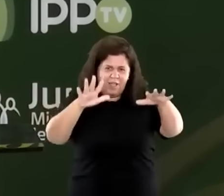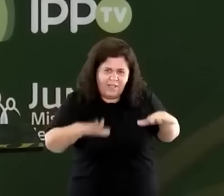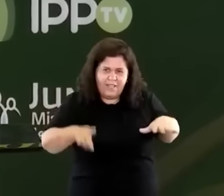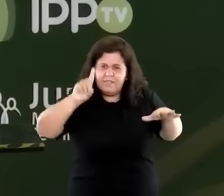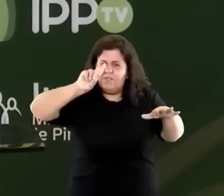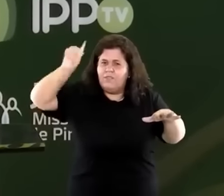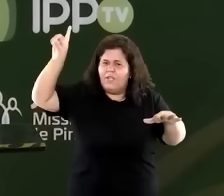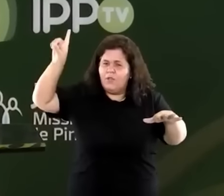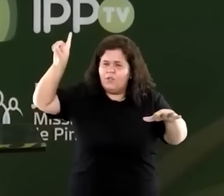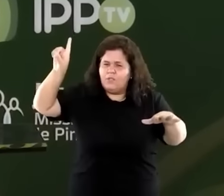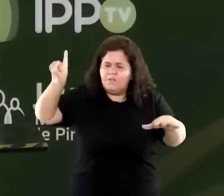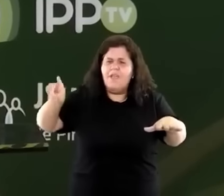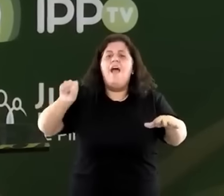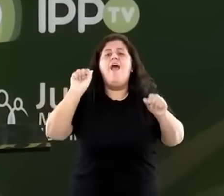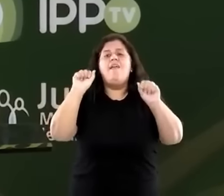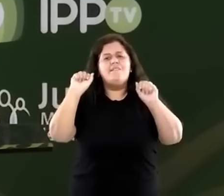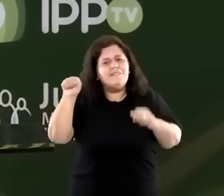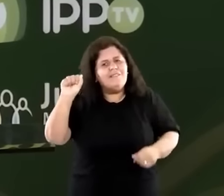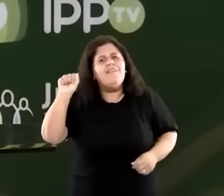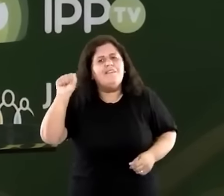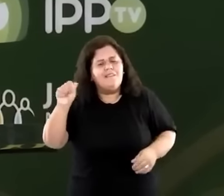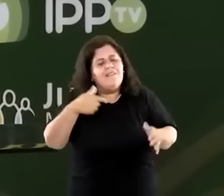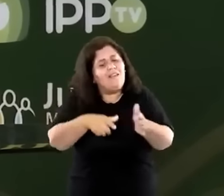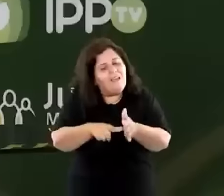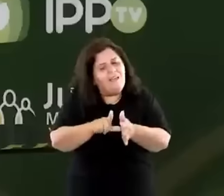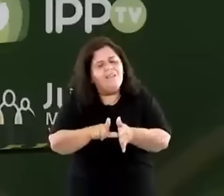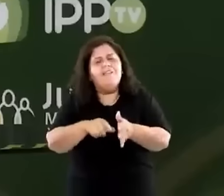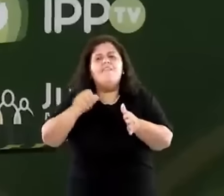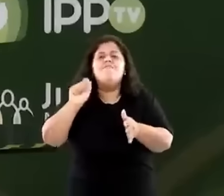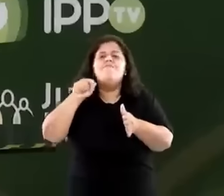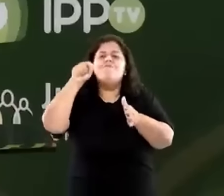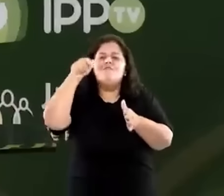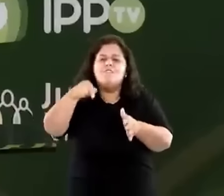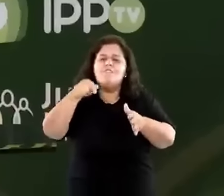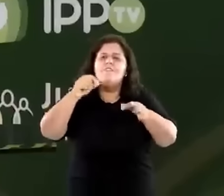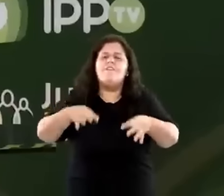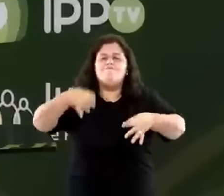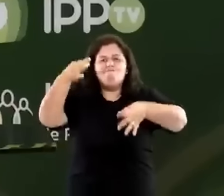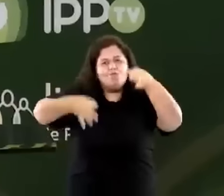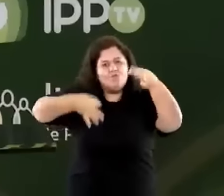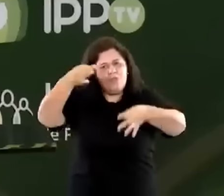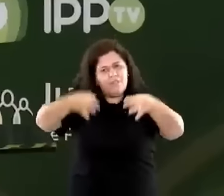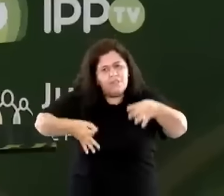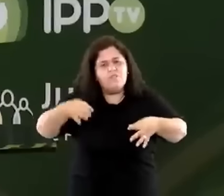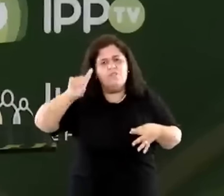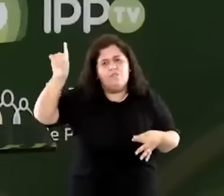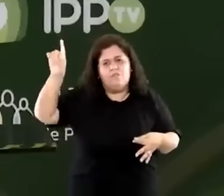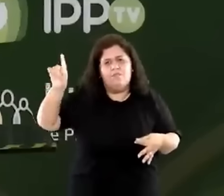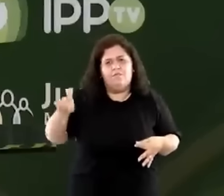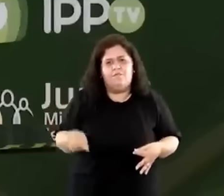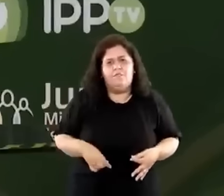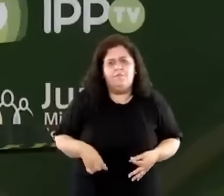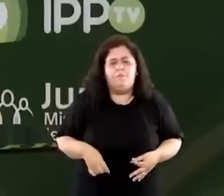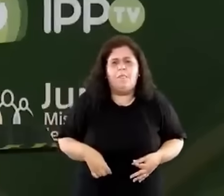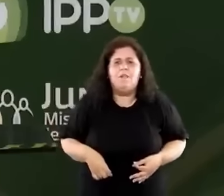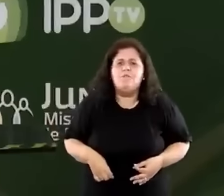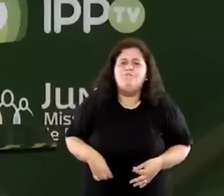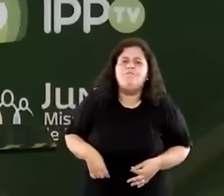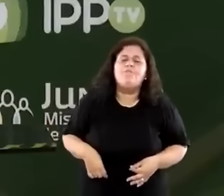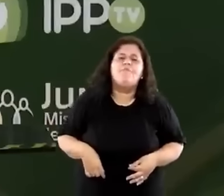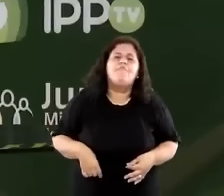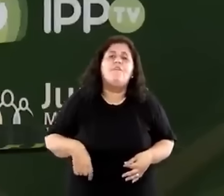juízo vem o julgamento antes das taças da Ira de Deus serem derramadas Primeiro as trombetas